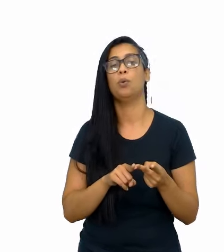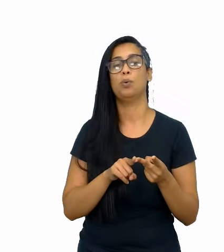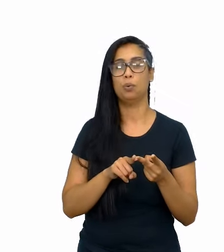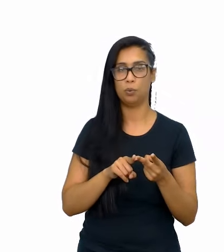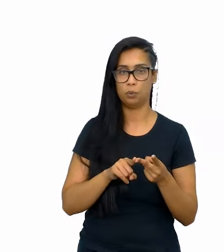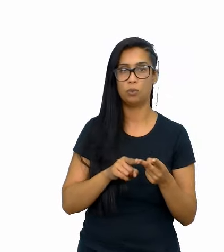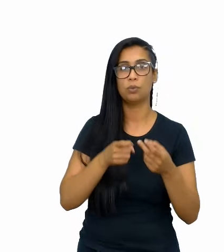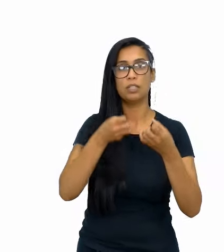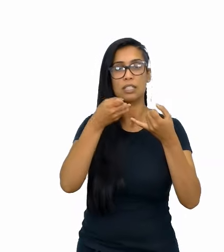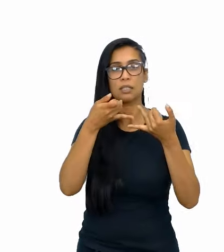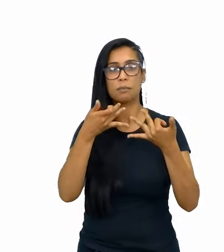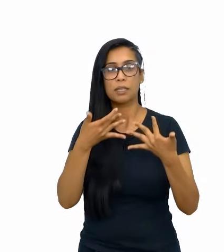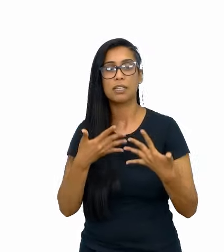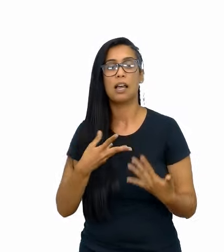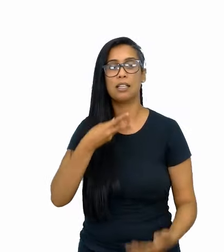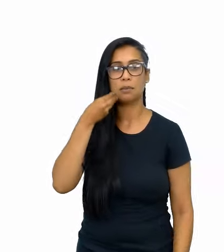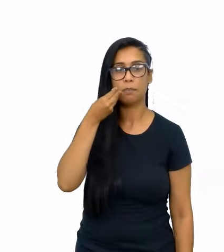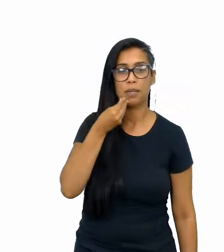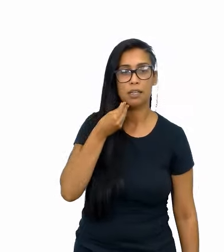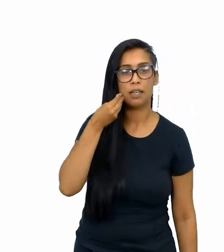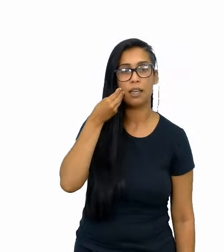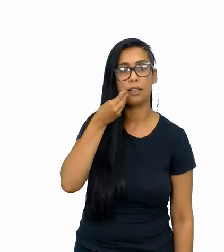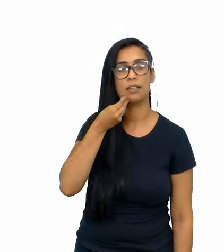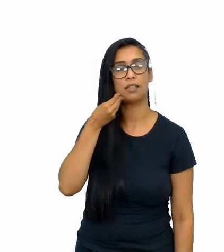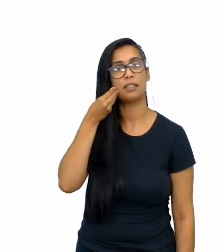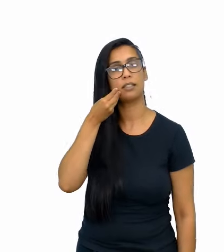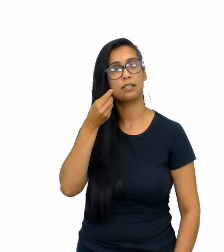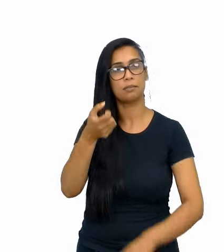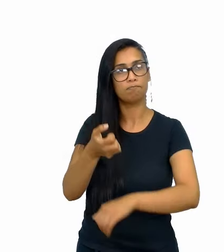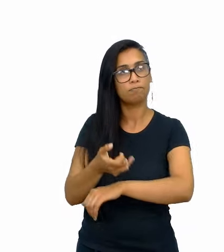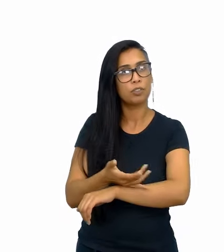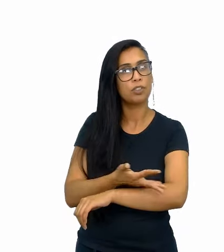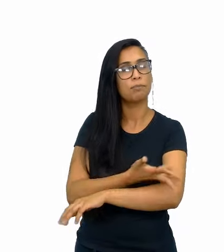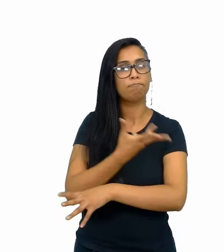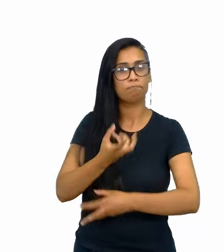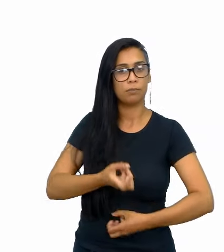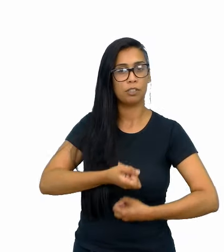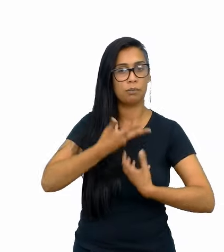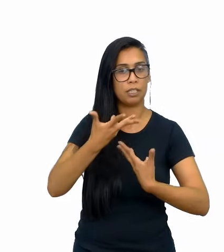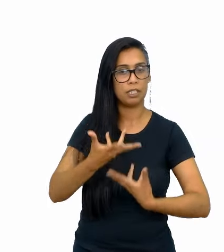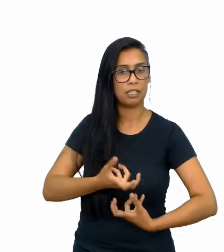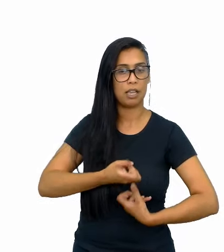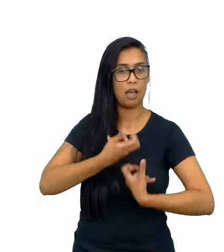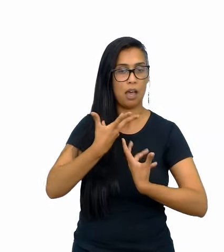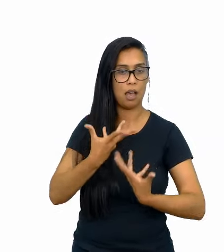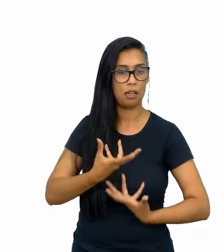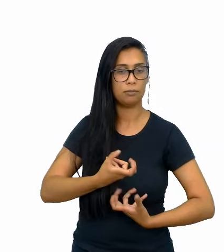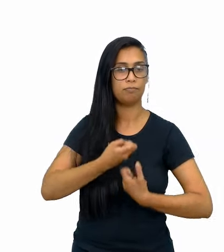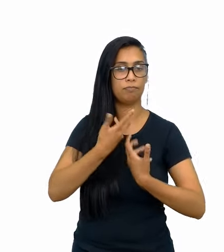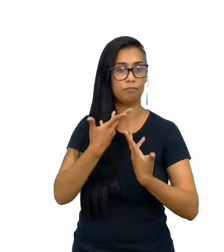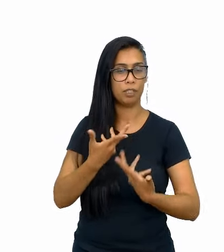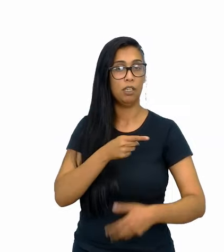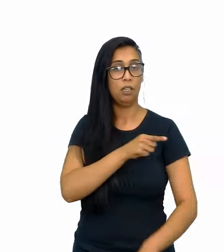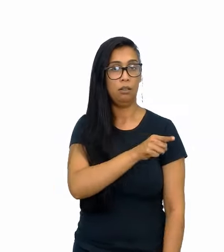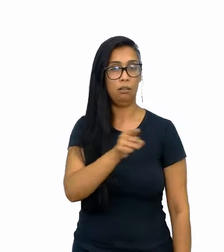o papel de cada aula ao longo desse processo e do encaminhamento que